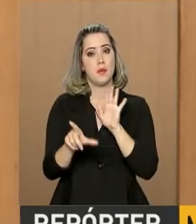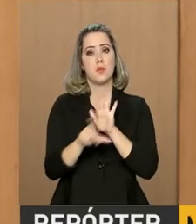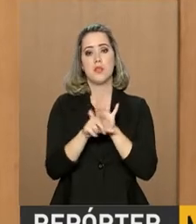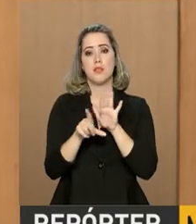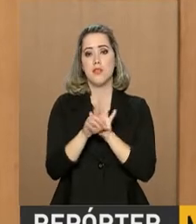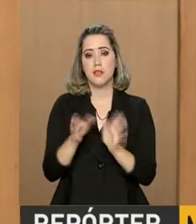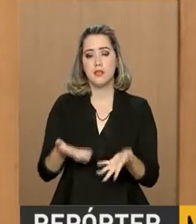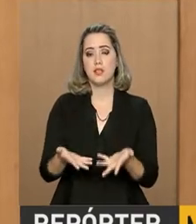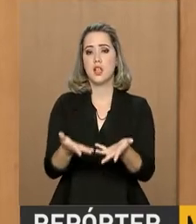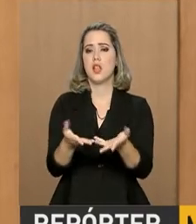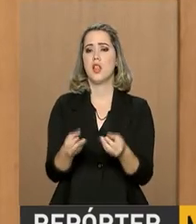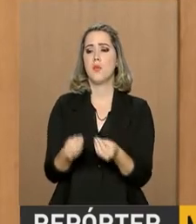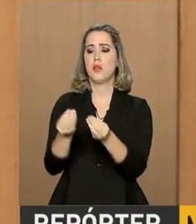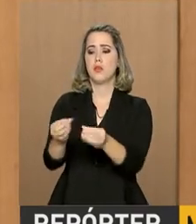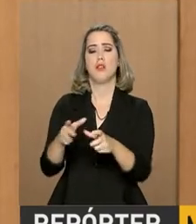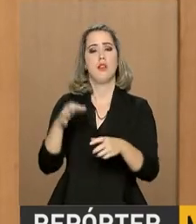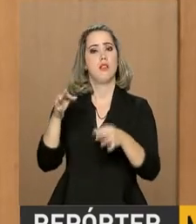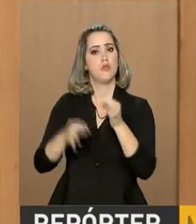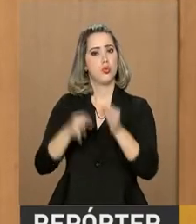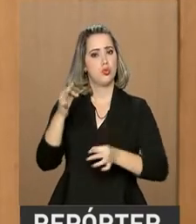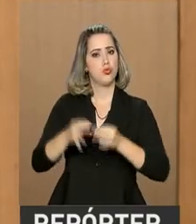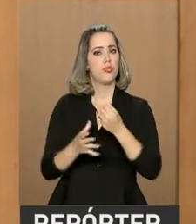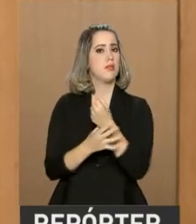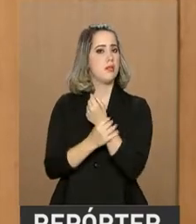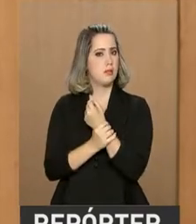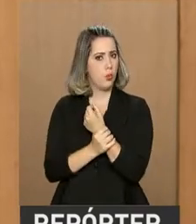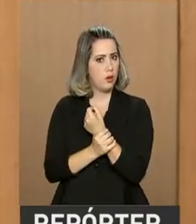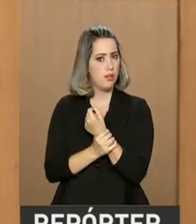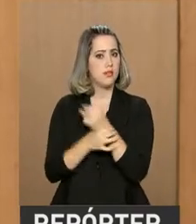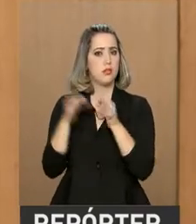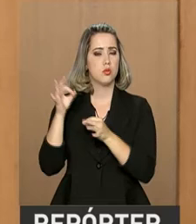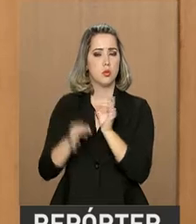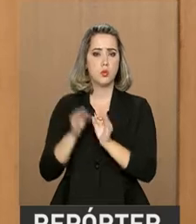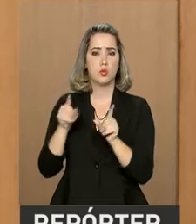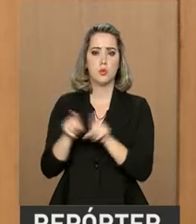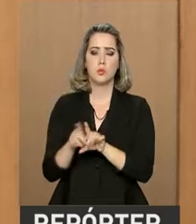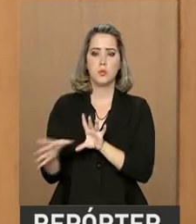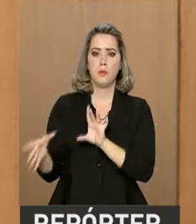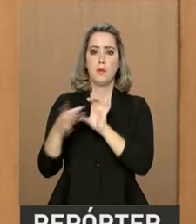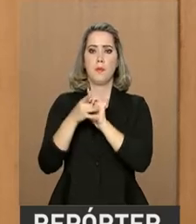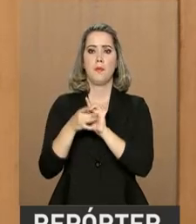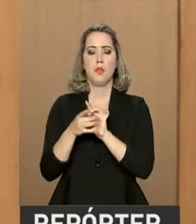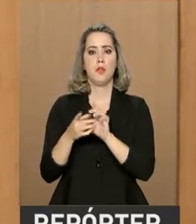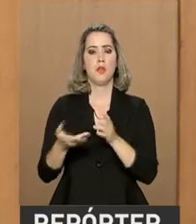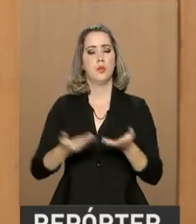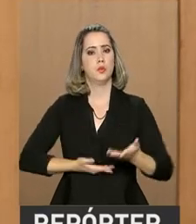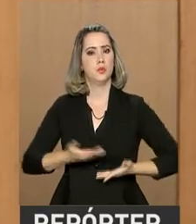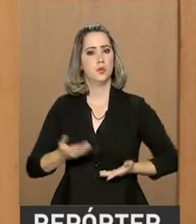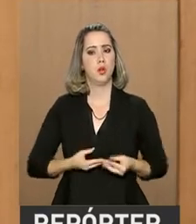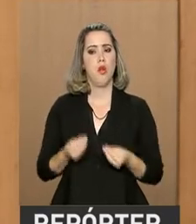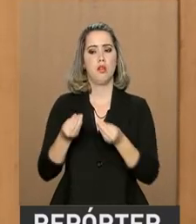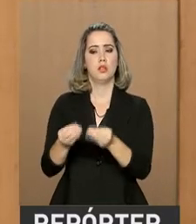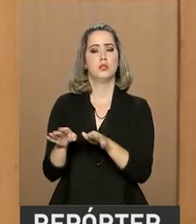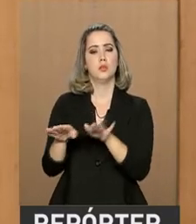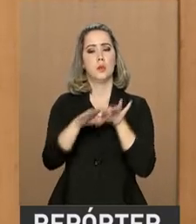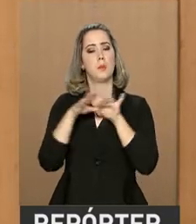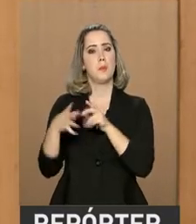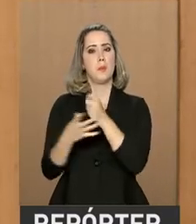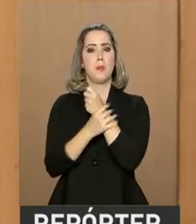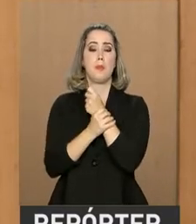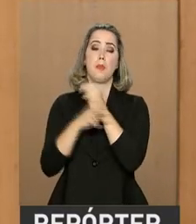e justa competição na celebração das parcerias e na prestação dos serviços garantiu a estabilidade ea segurança